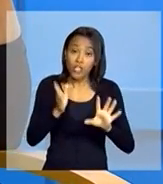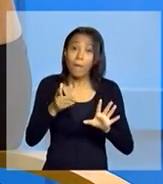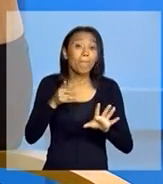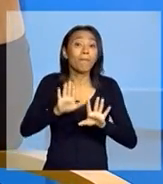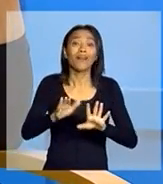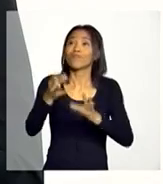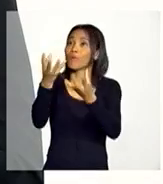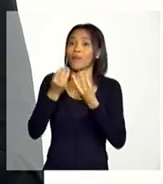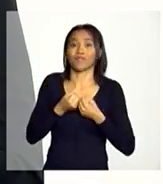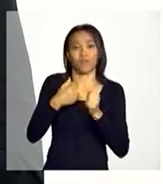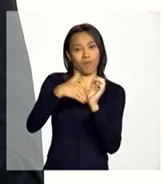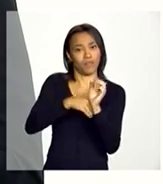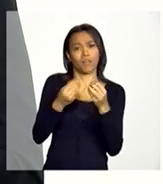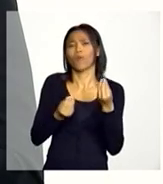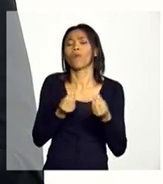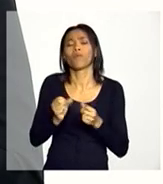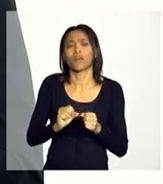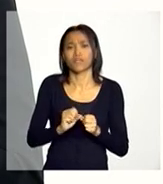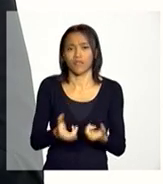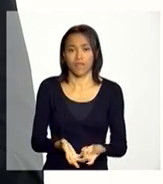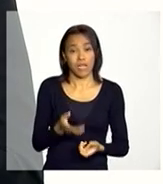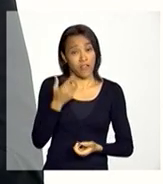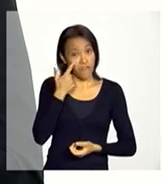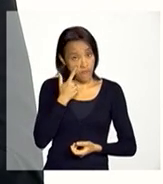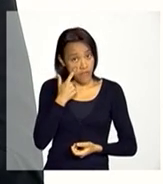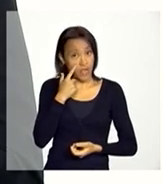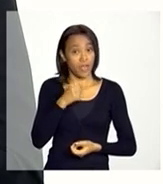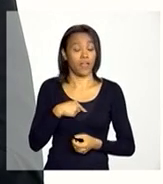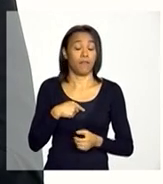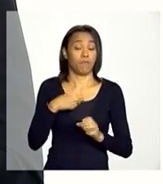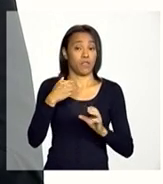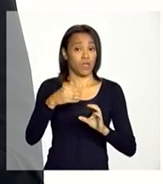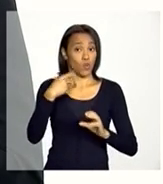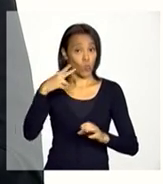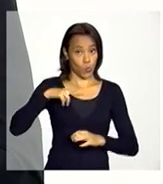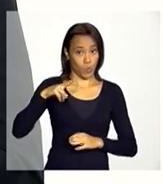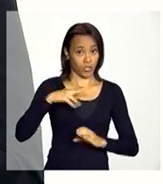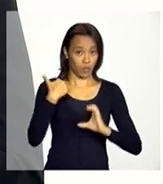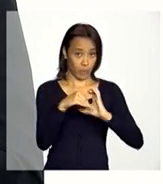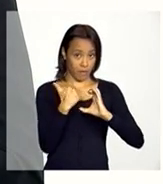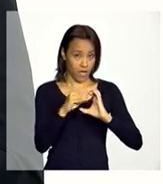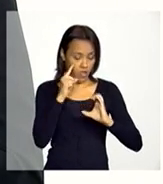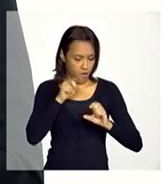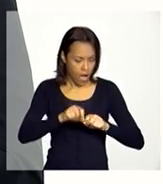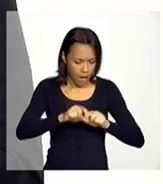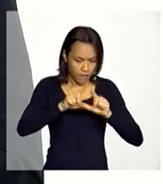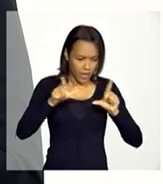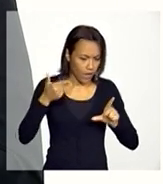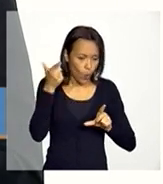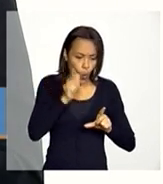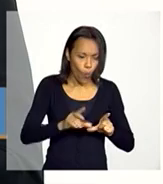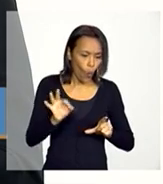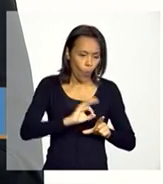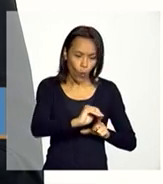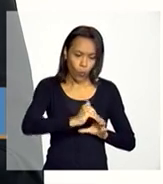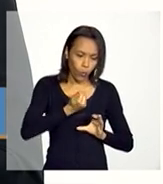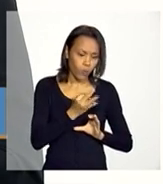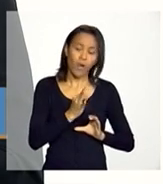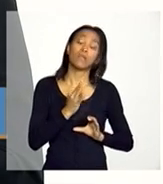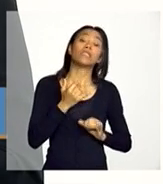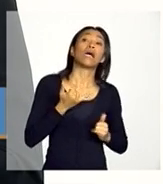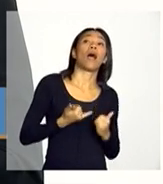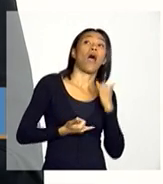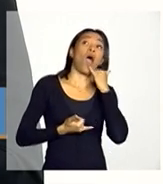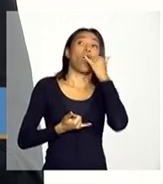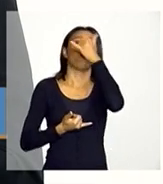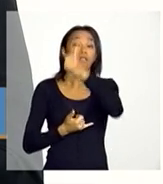fazer a gente recomenda verificar sua caixa de de entrada de e-mail caso realmente não tenha recebido entre em contato com